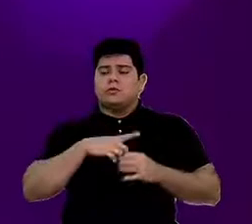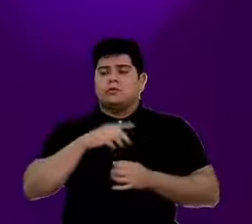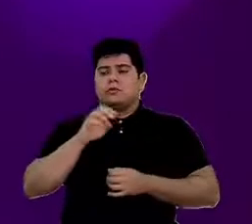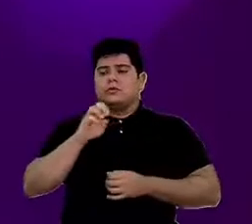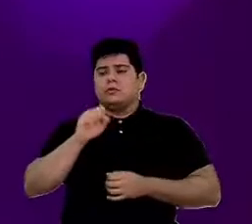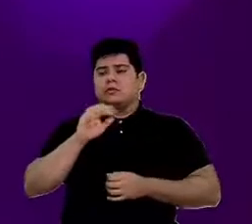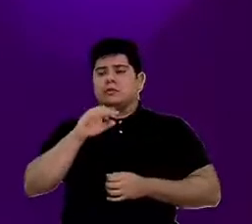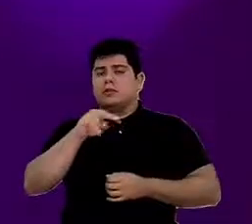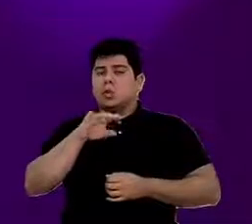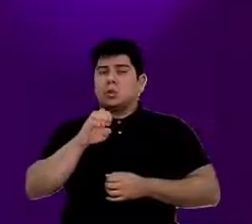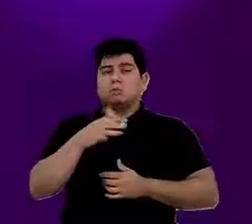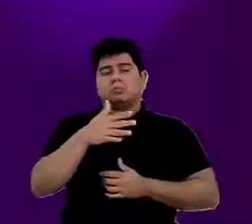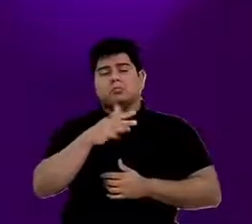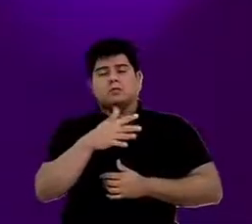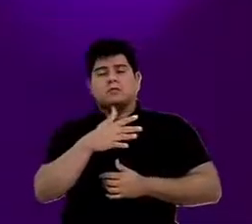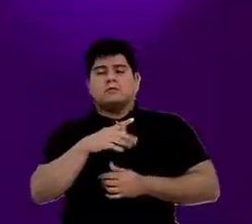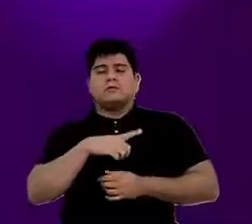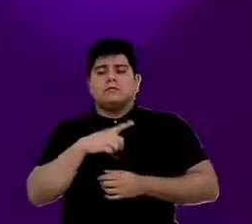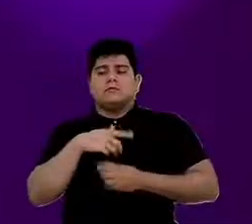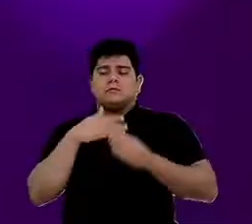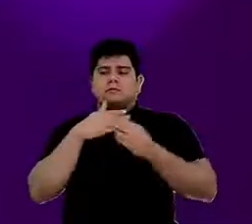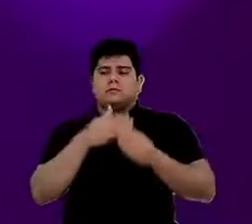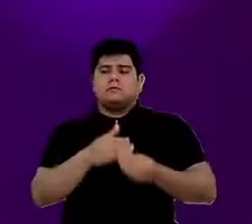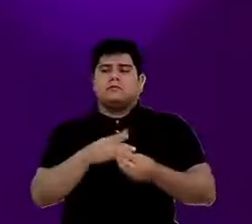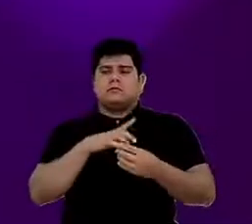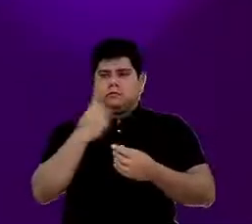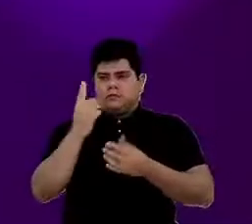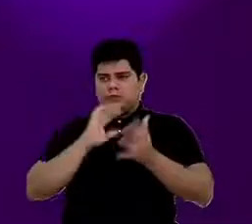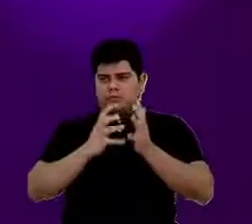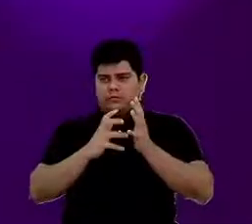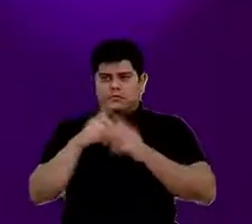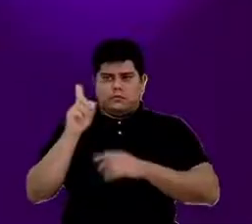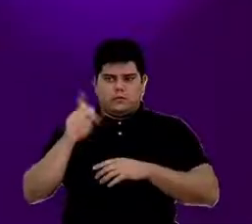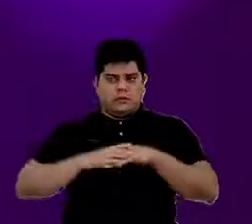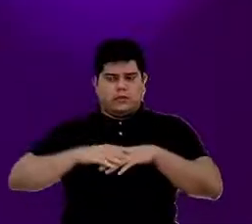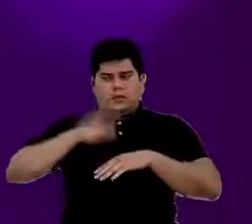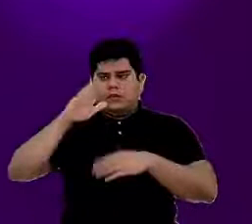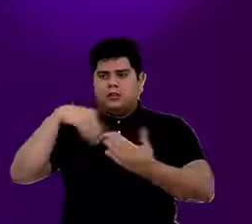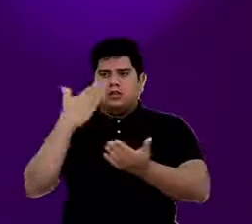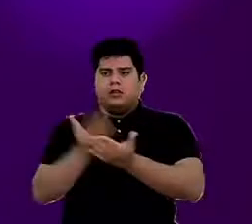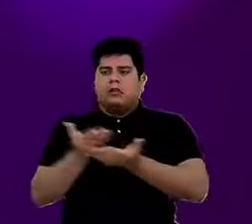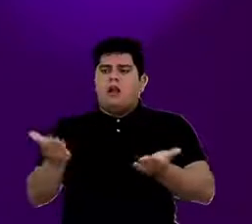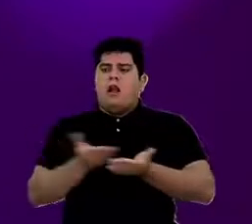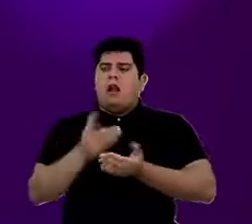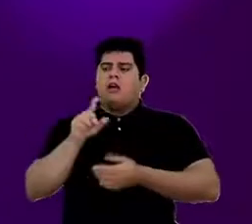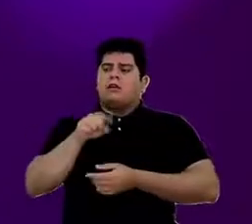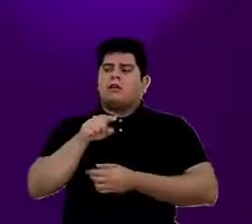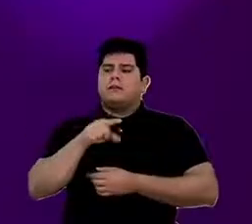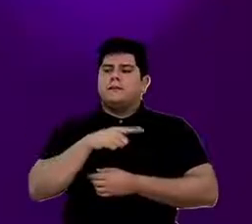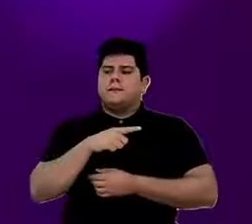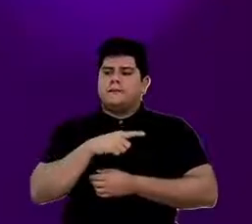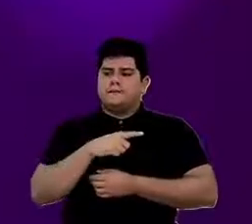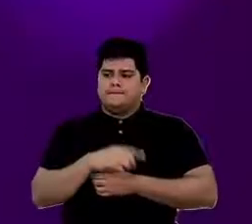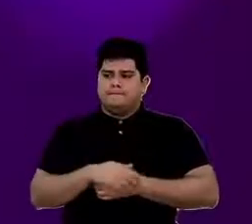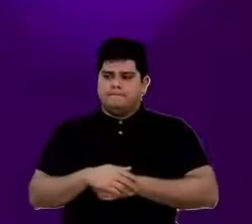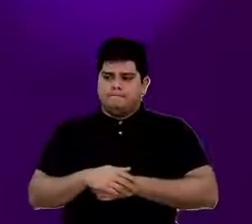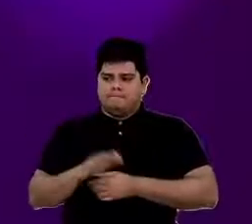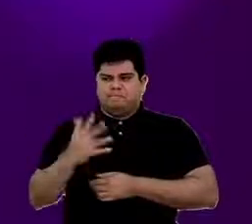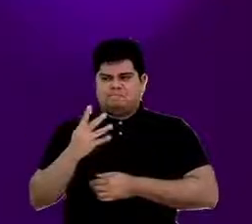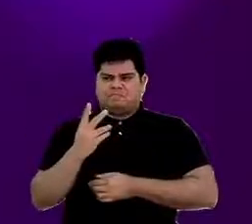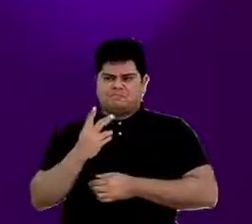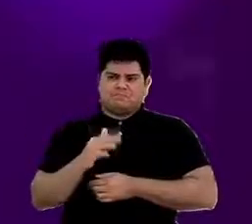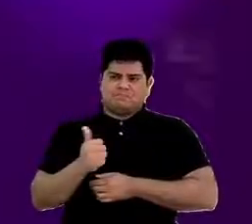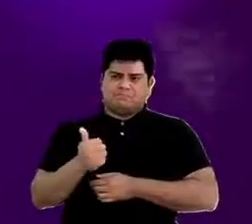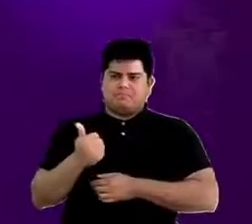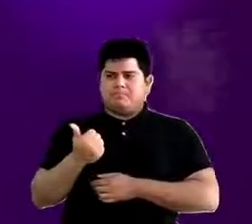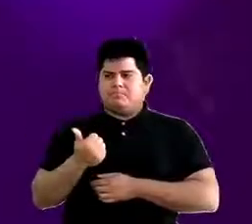aórtica moderada. Eu trouxe aqui um dado que talvez seja o maior até hoje, que é esse dado publicado há cerca de 2 para 3